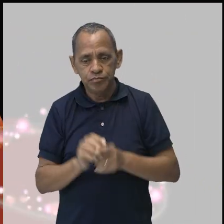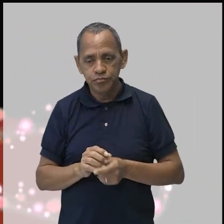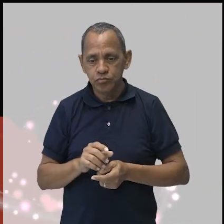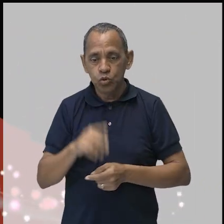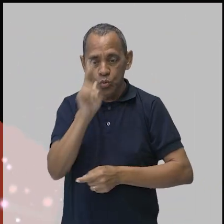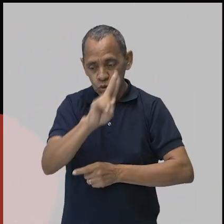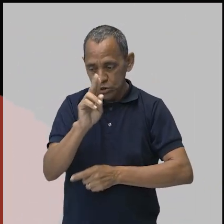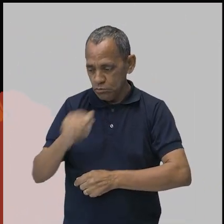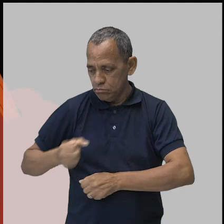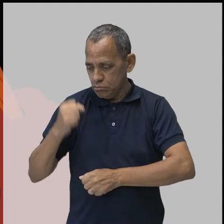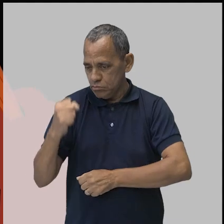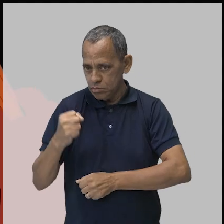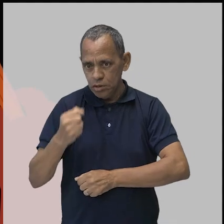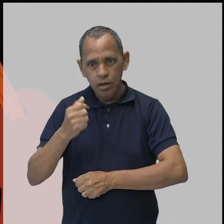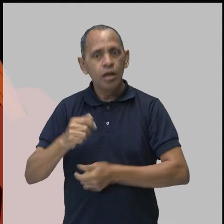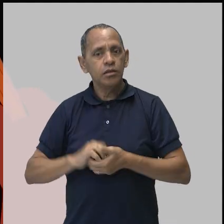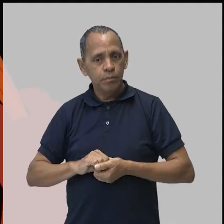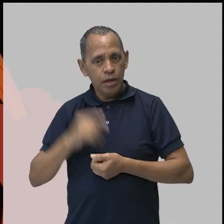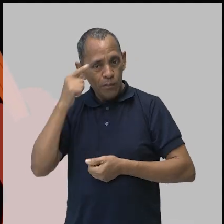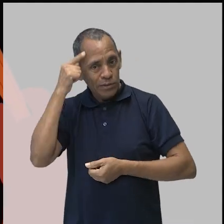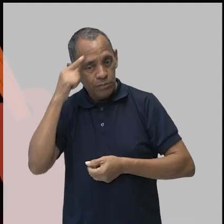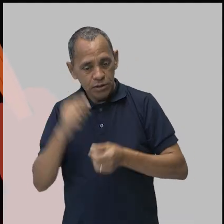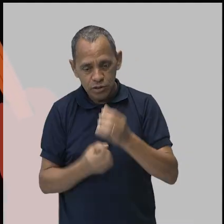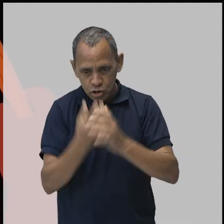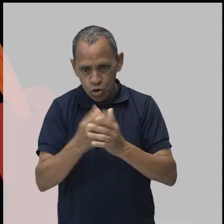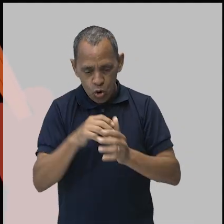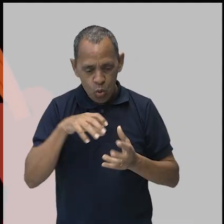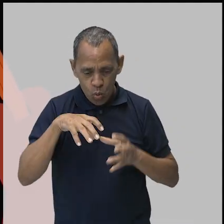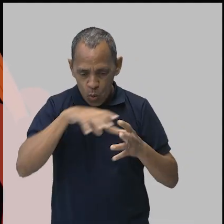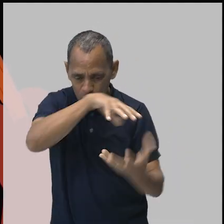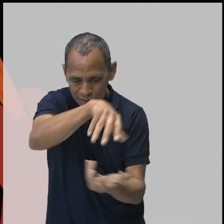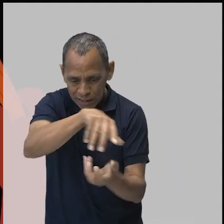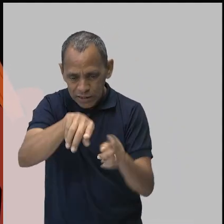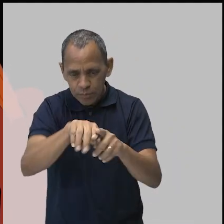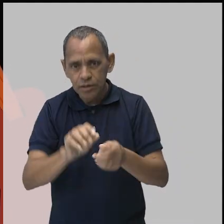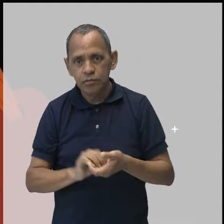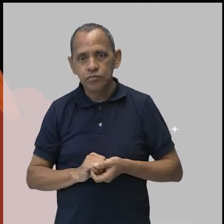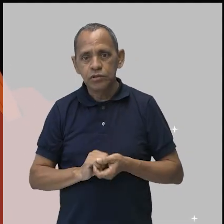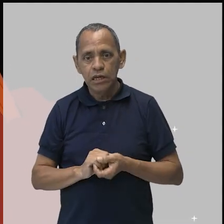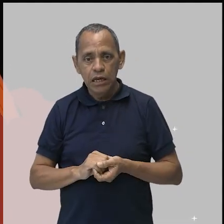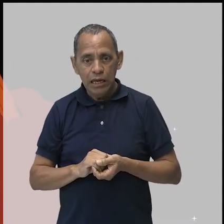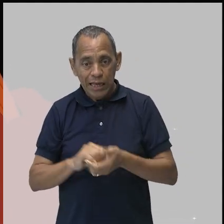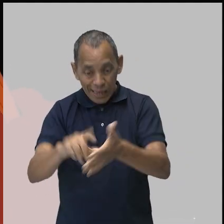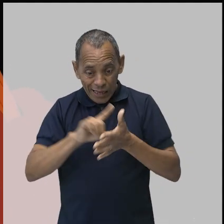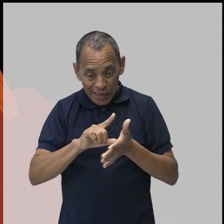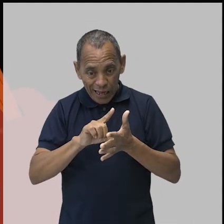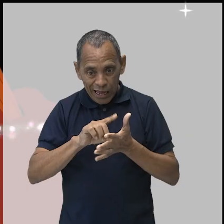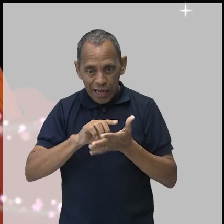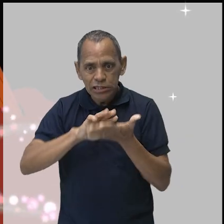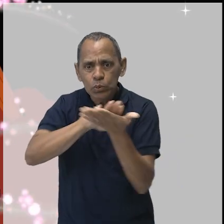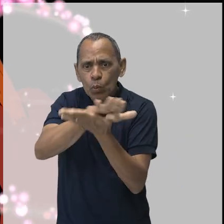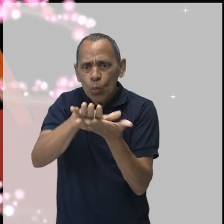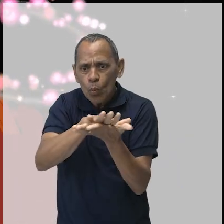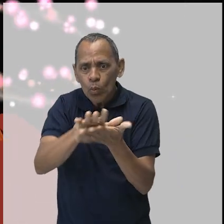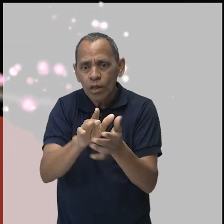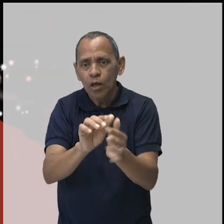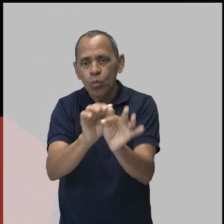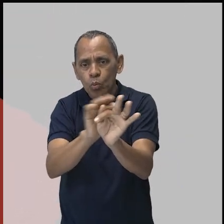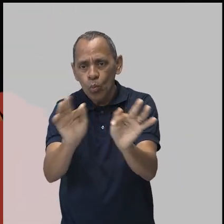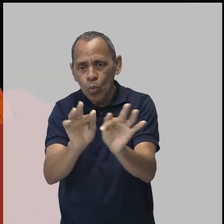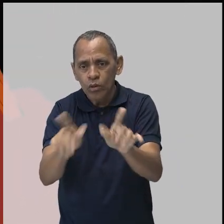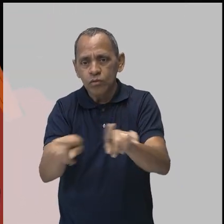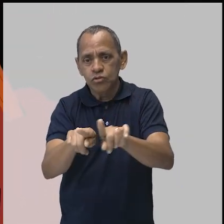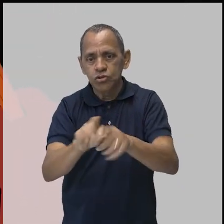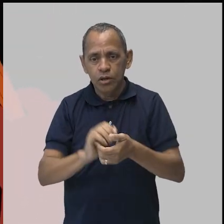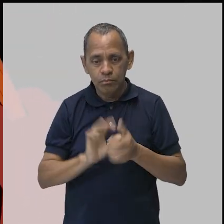seu pensamento, ele criou a terra. A terra estava vazia, então no centro do mundo ele colocou